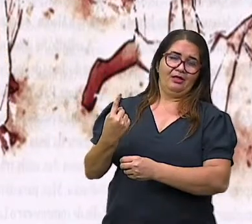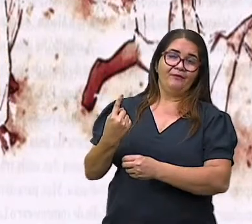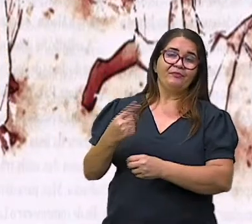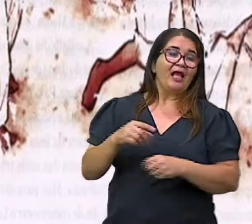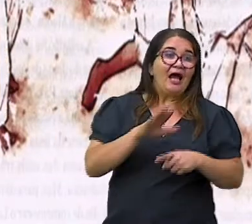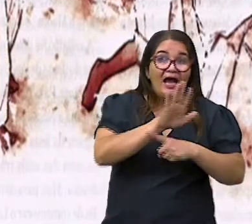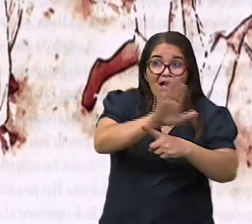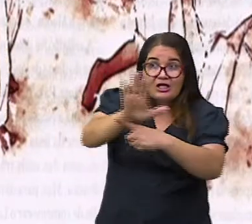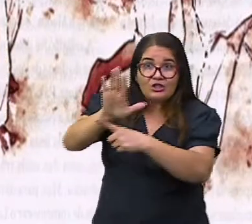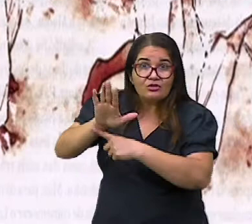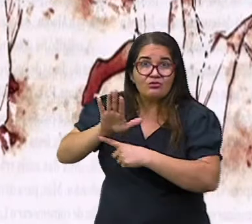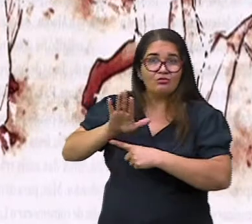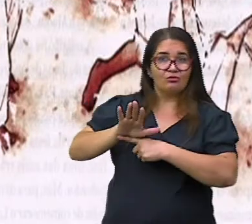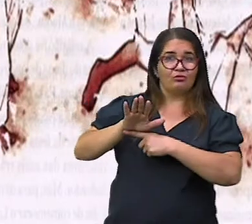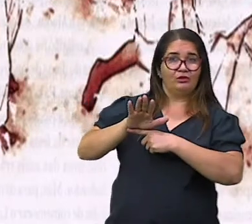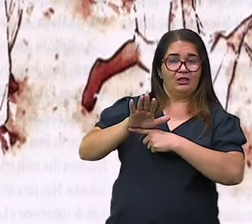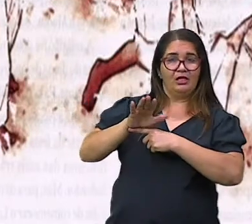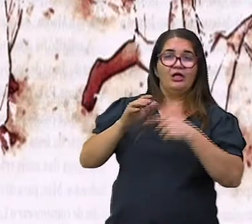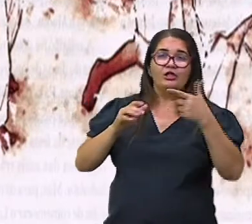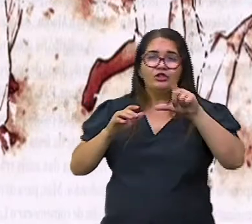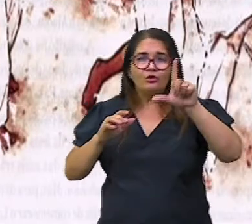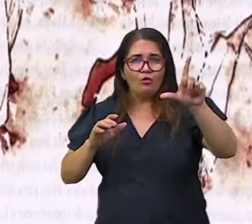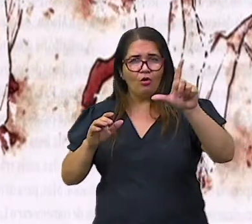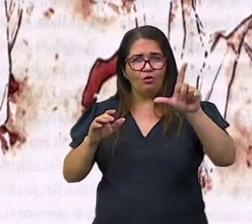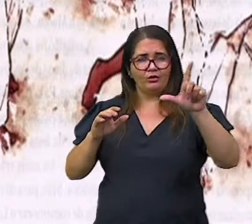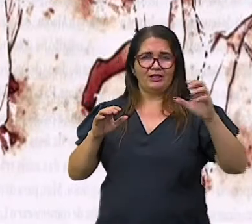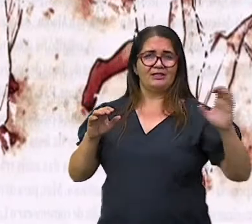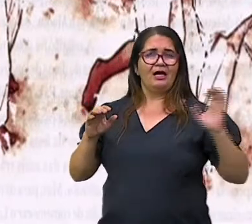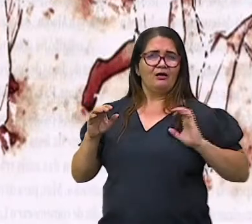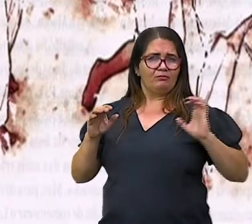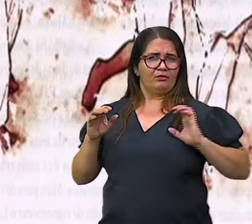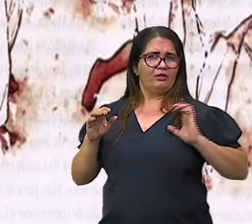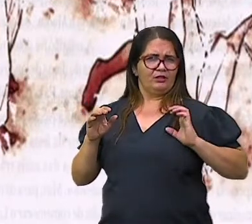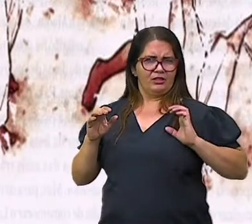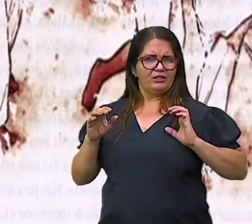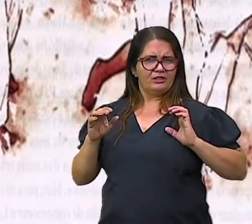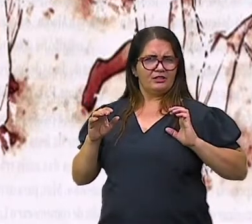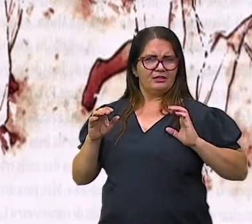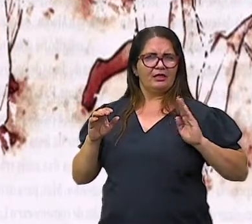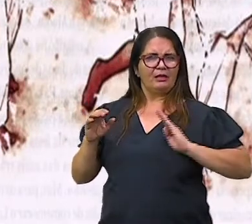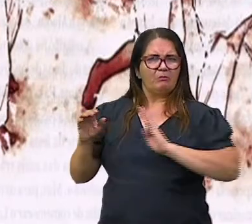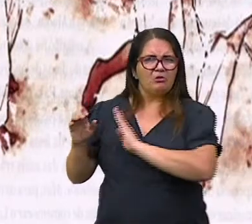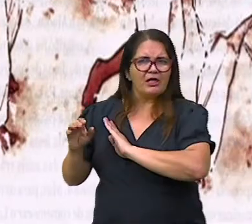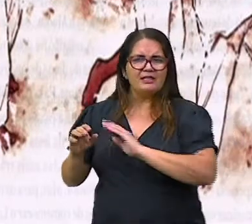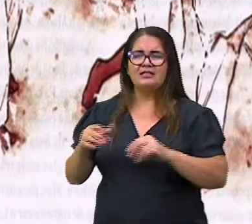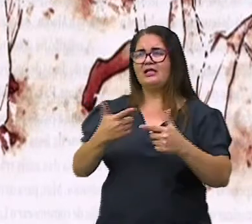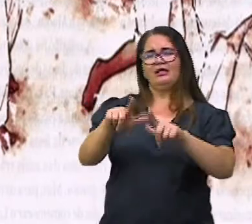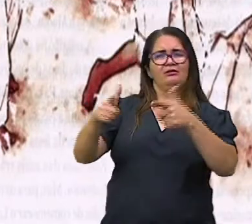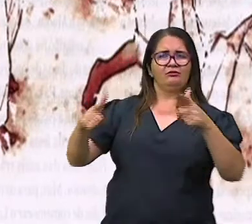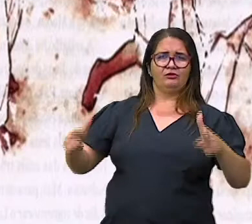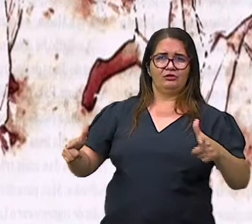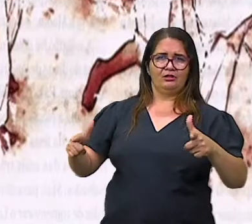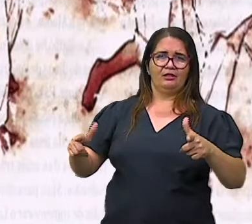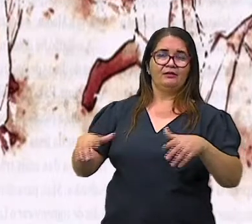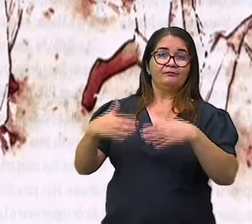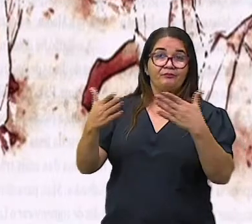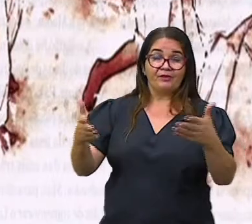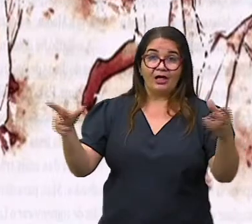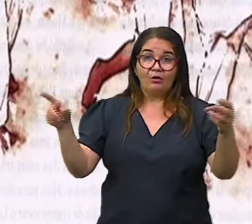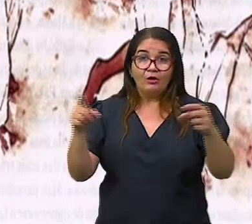A revolta do Malês, entre várias revoltas escravas, a do Malês entrou para a história